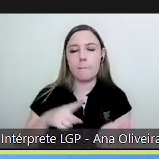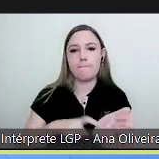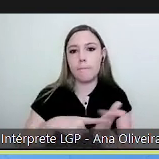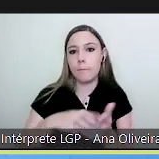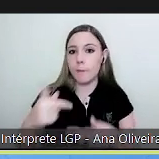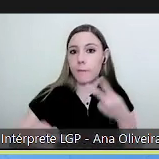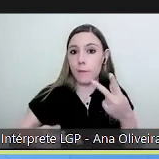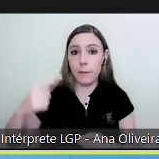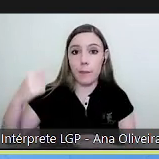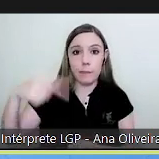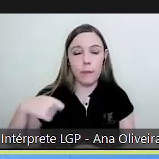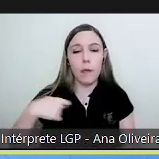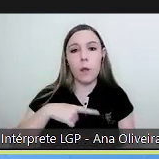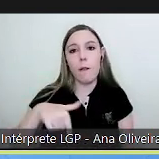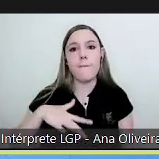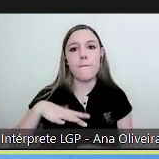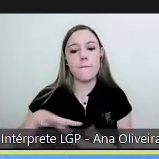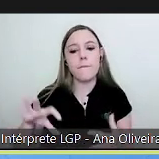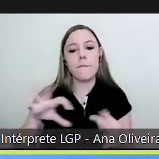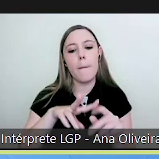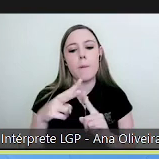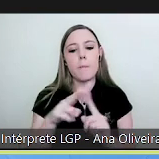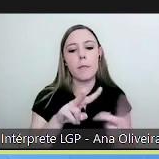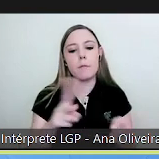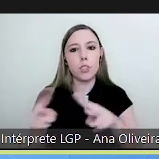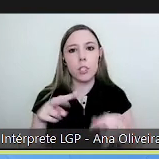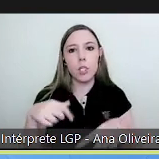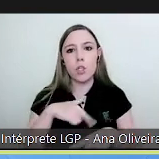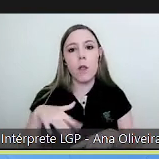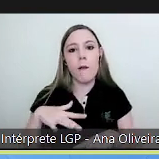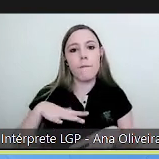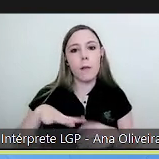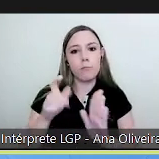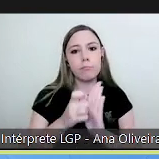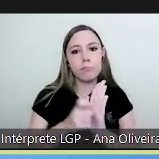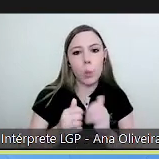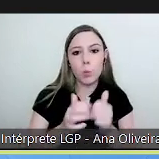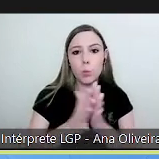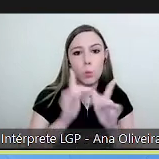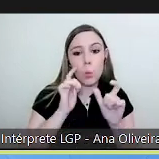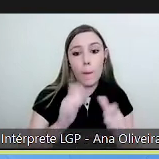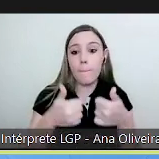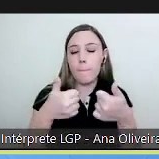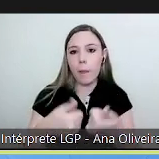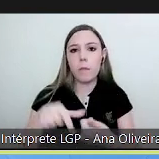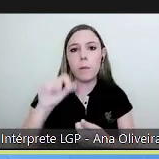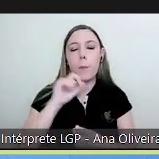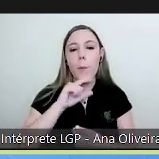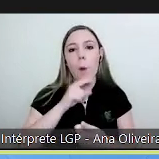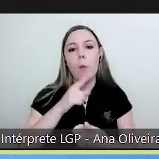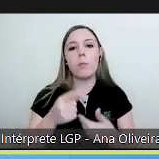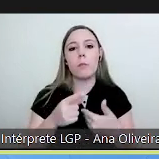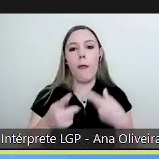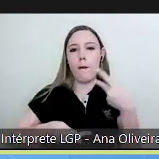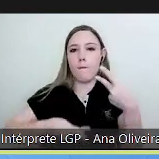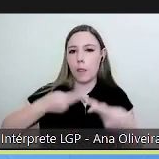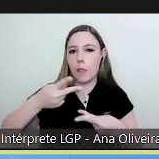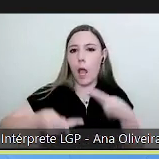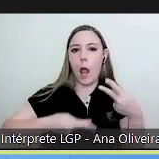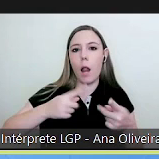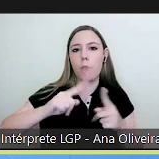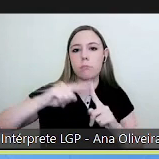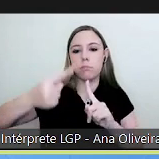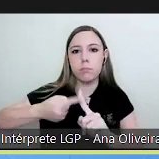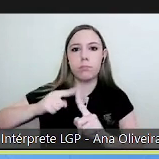que queremos, do ponto de vista estratégico, ter bem mapeados e podermos percorrer e avaliar ao longo de todos os